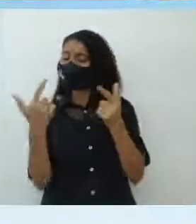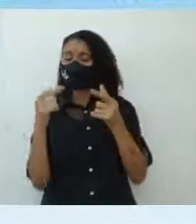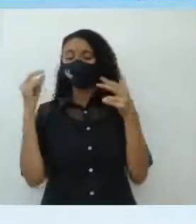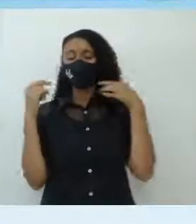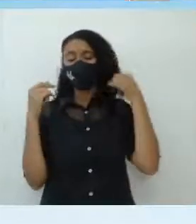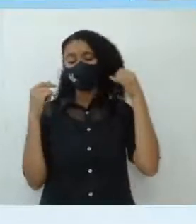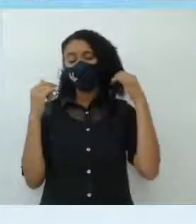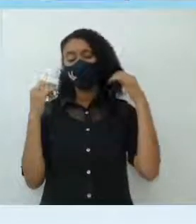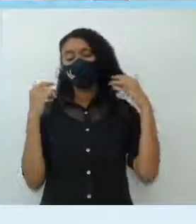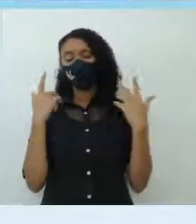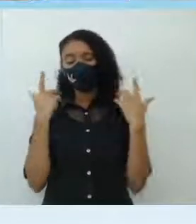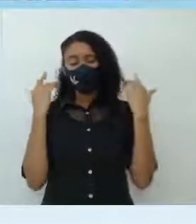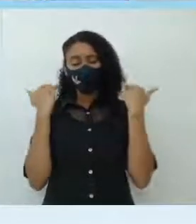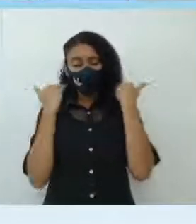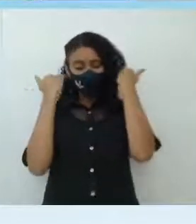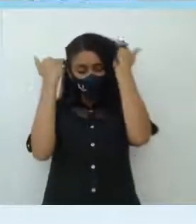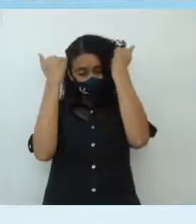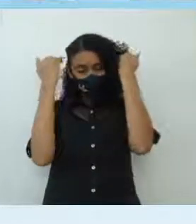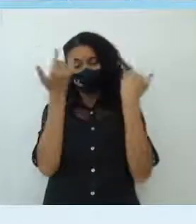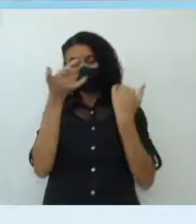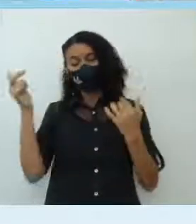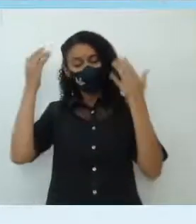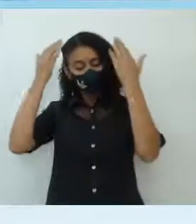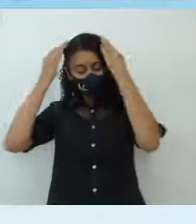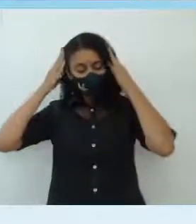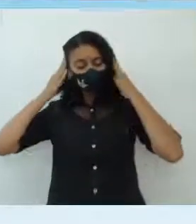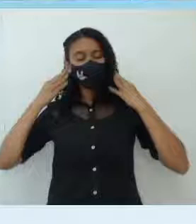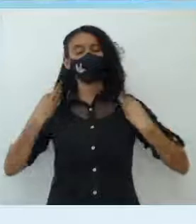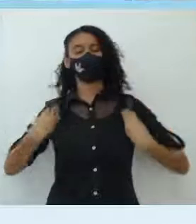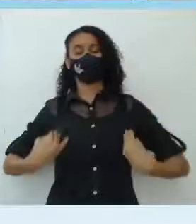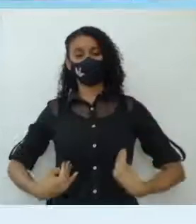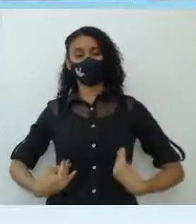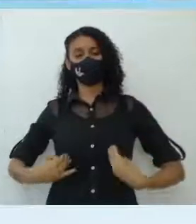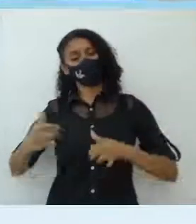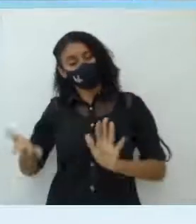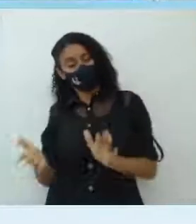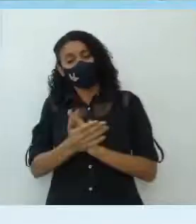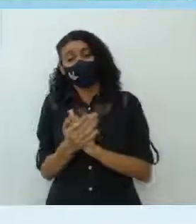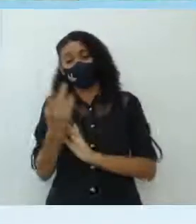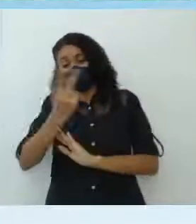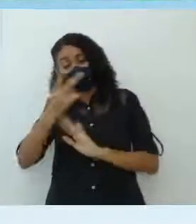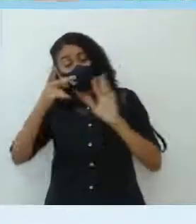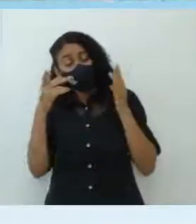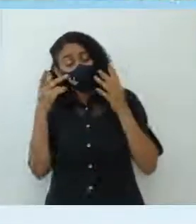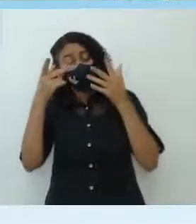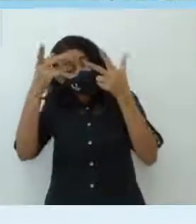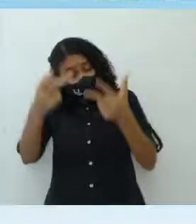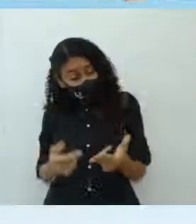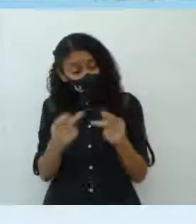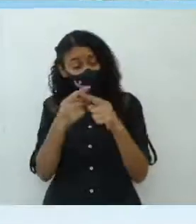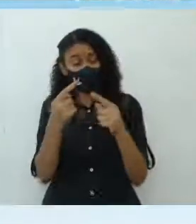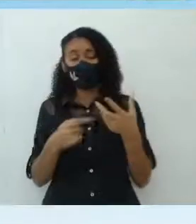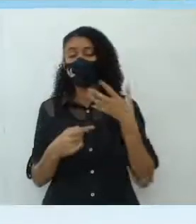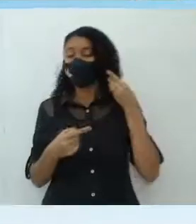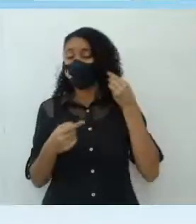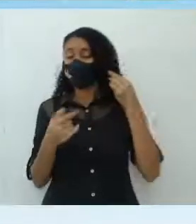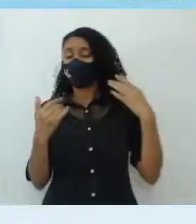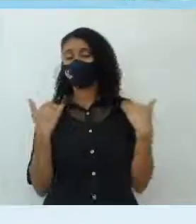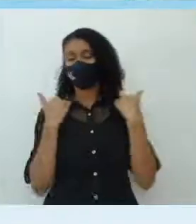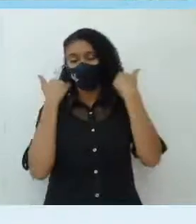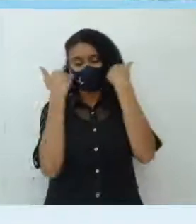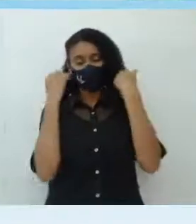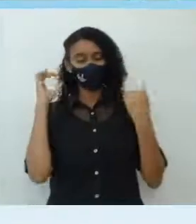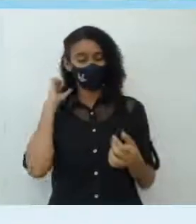cabelo curto e o outro tivesse cabelo longo. É fato que se eles são exatamente iguais, mas um tem cabelo curto e o